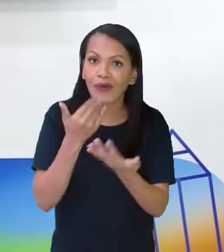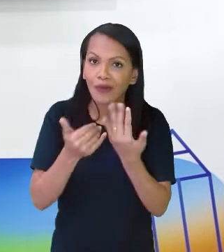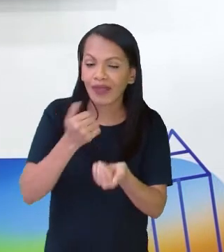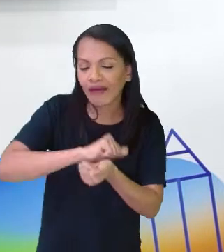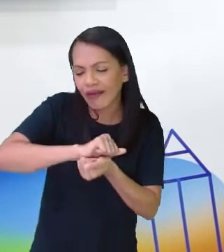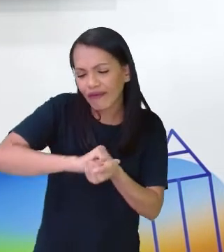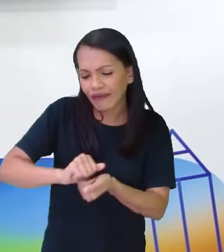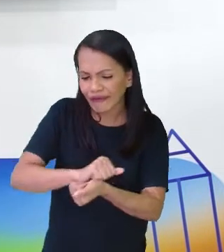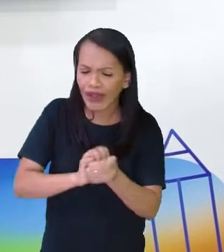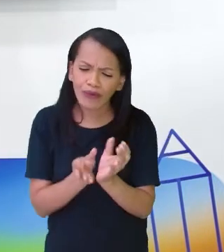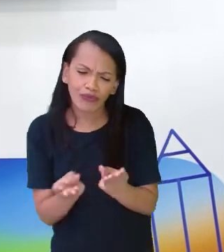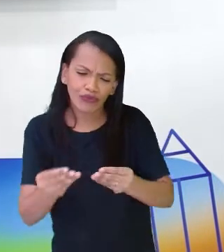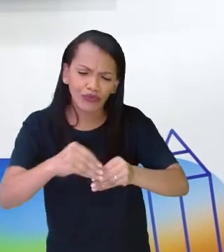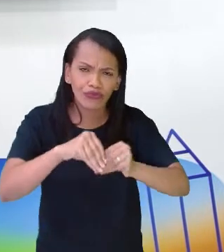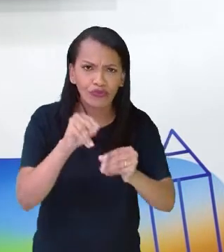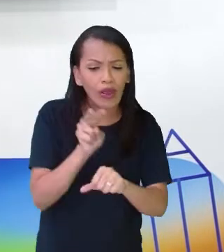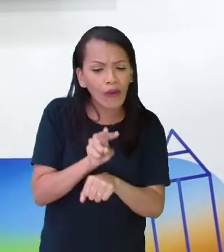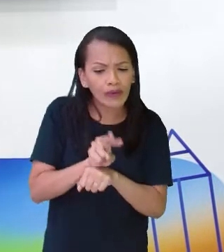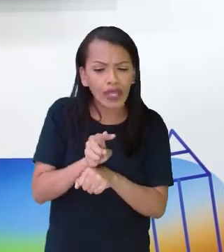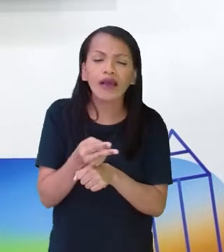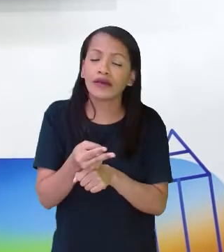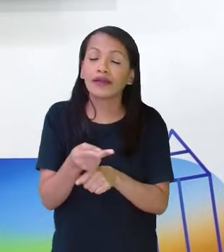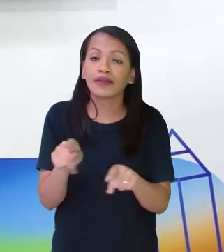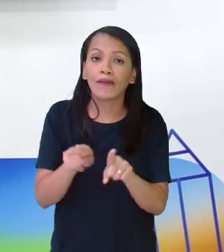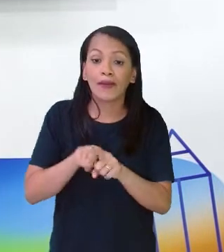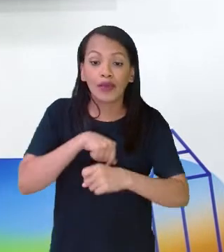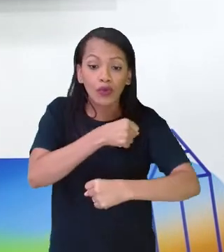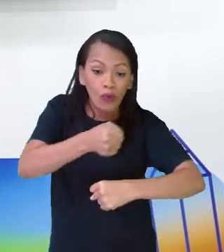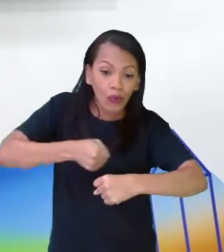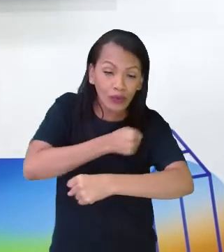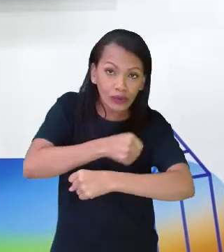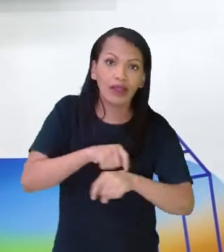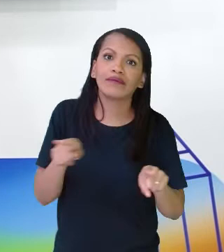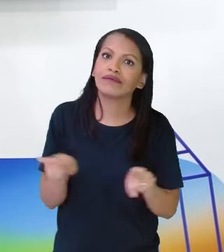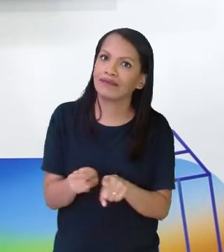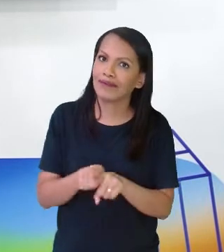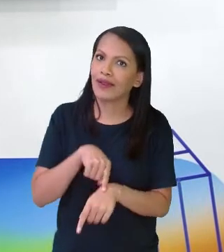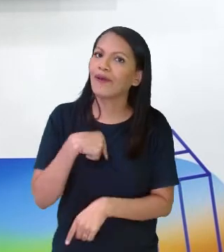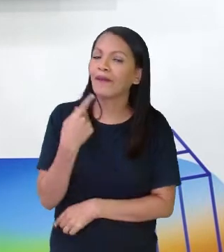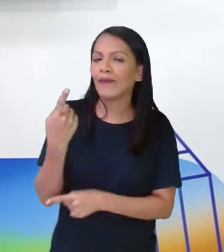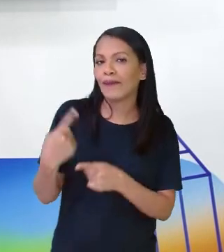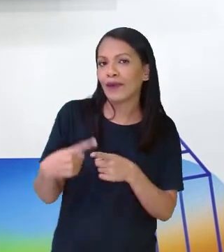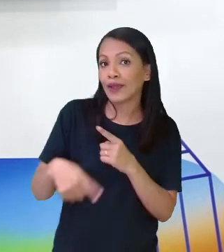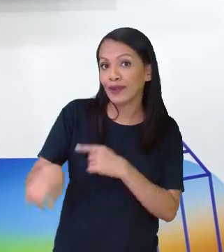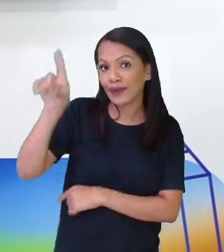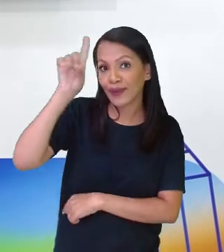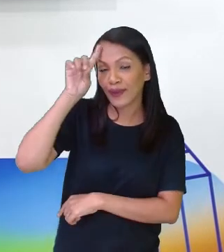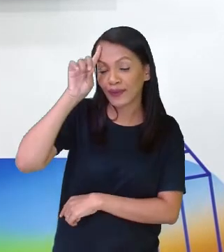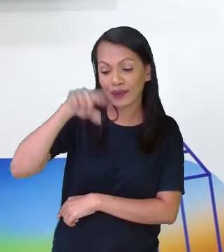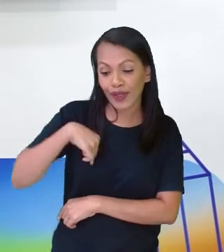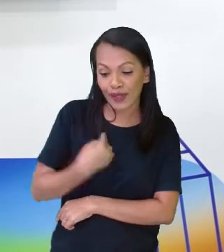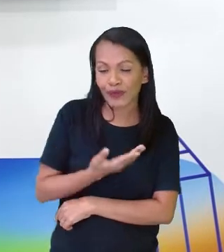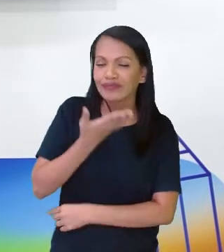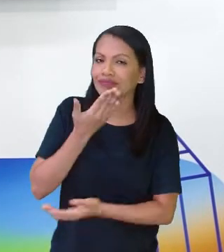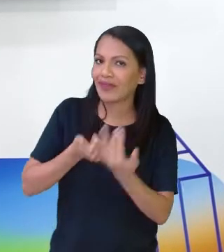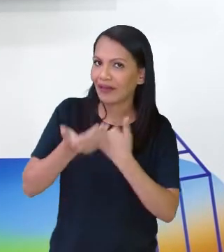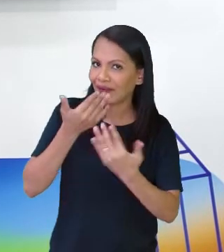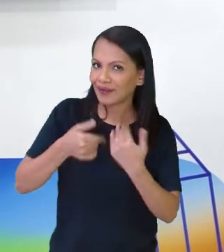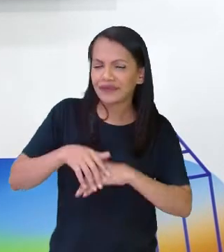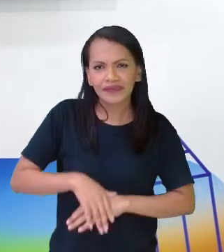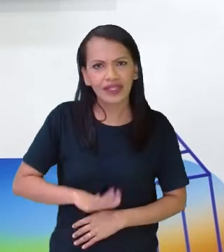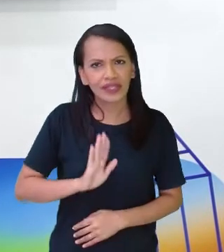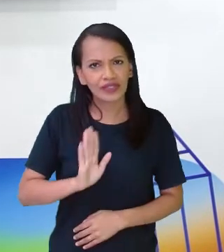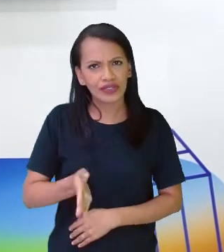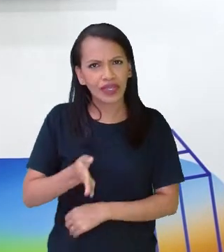Então a gente, claro, todos os dias nós estamos nos alimentando. Mas vocês já pararam para